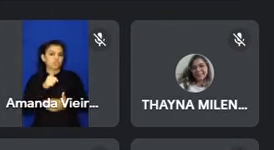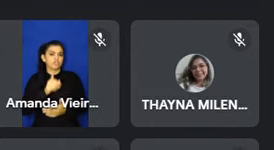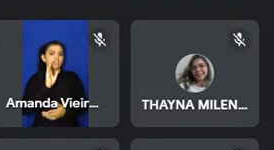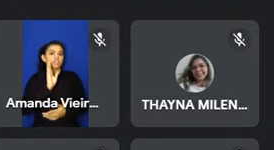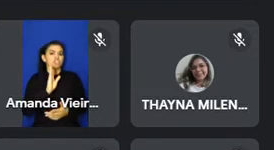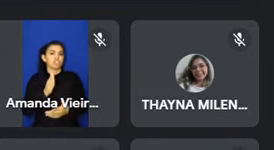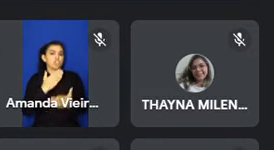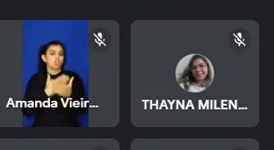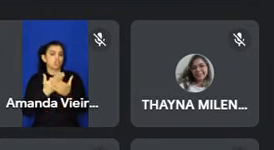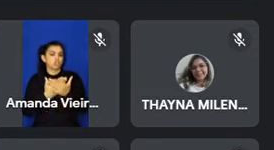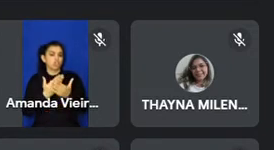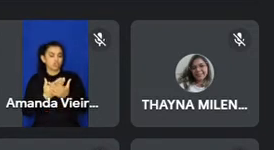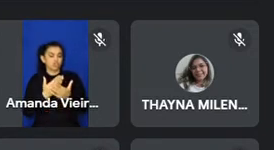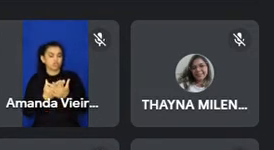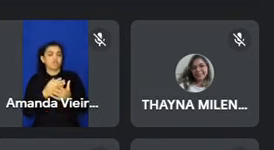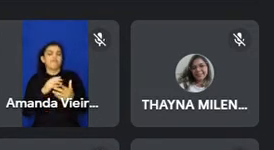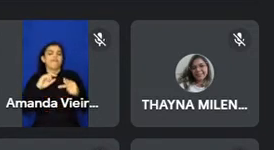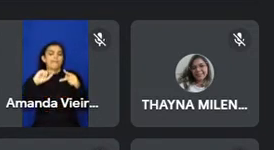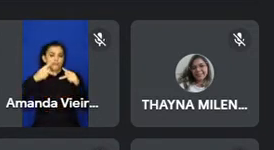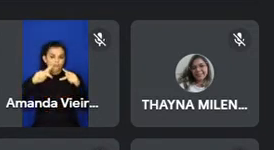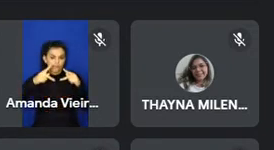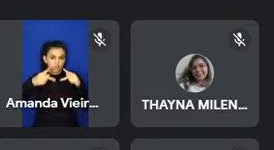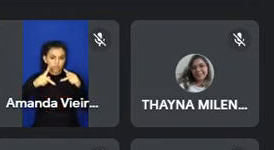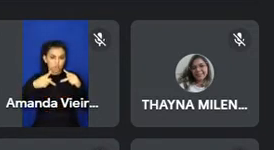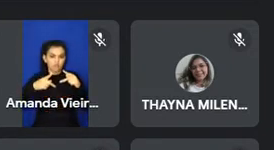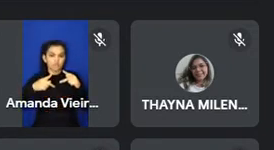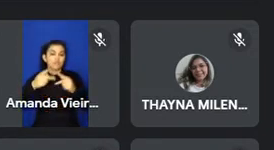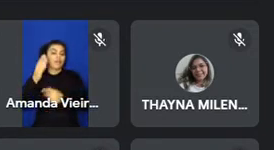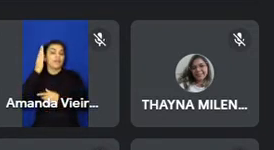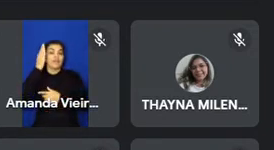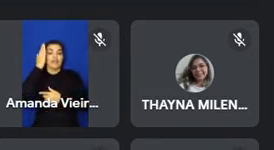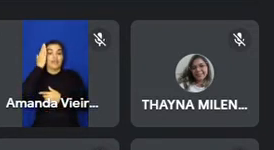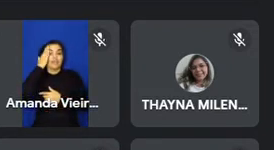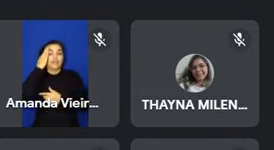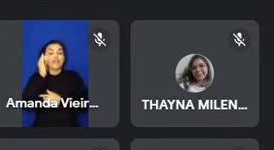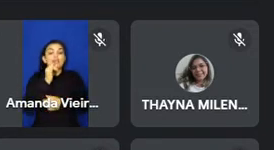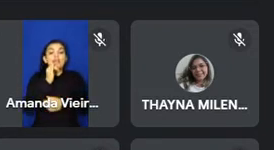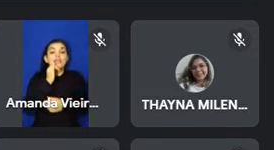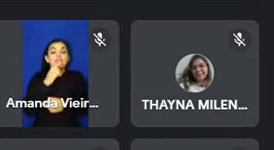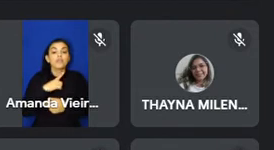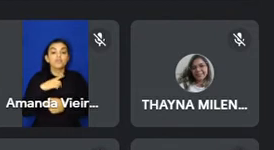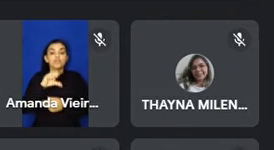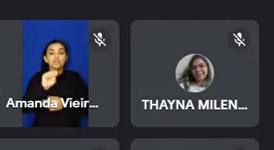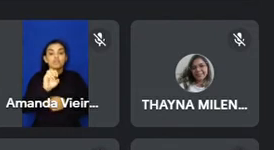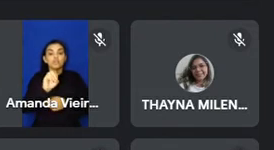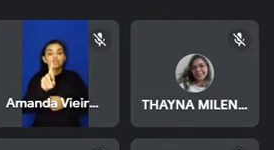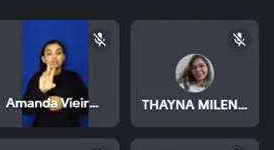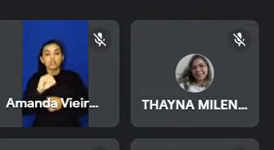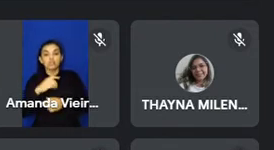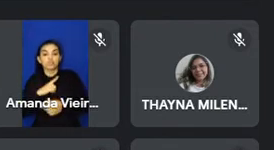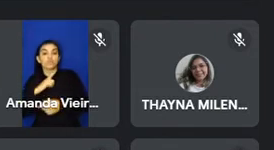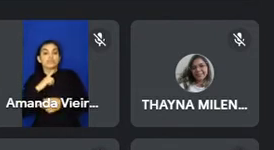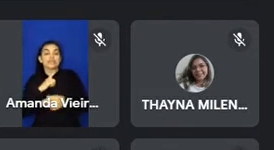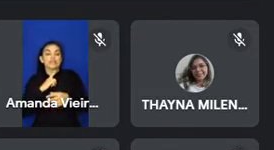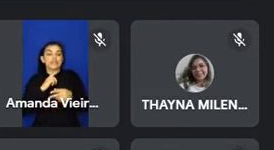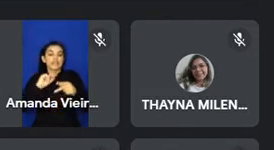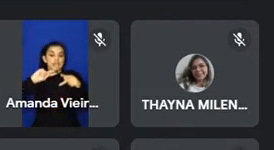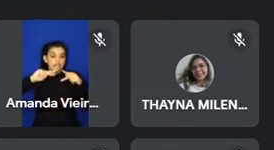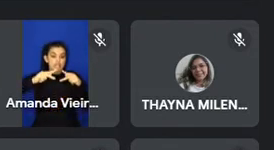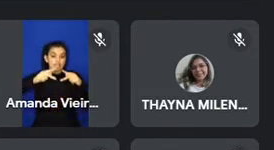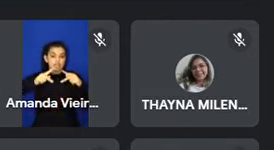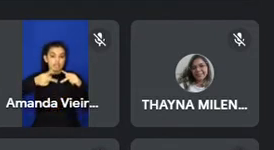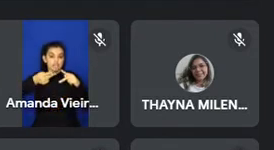imunoglobulinas. Então, esse soro desse rapaz que está infectado, ele vai ser rico em anticorpos anti-X, porque ele é rico em